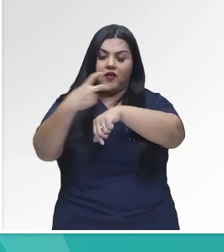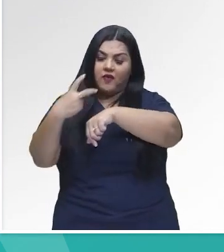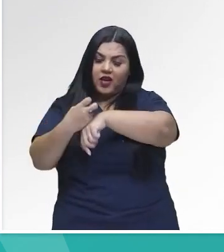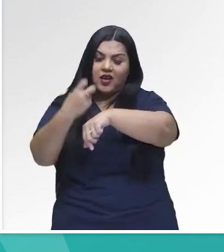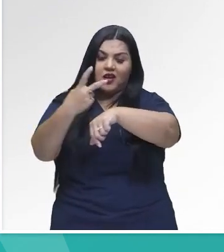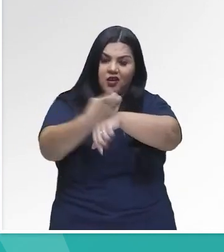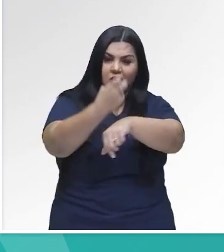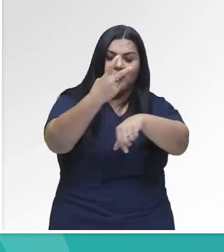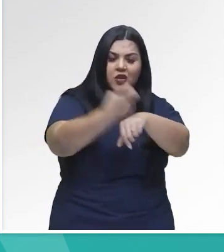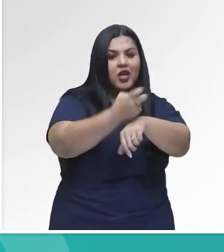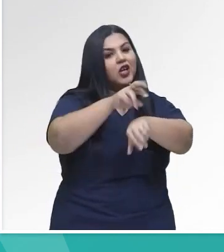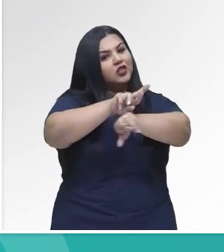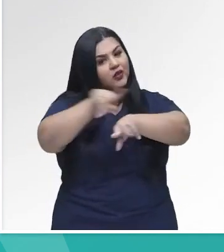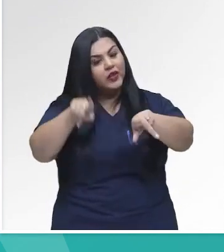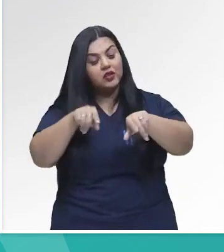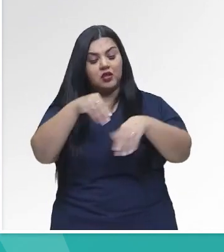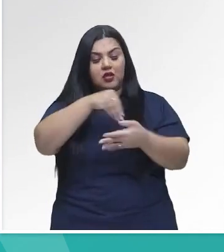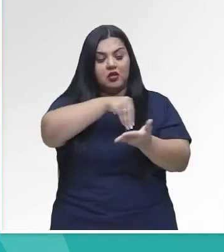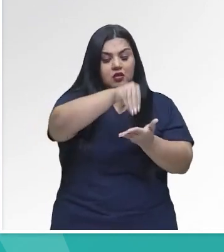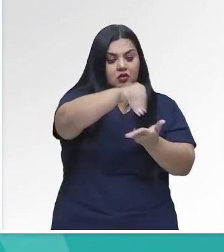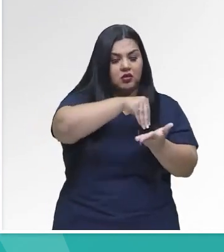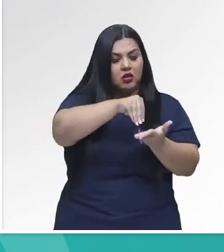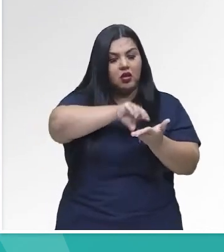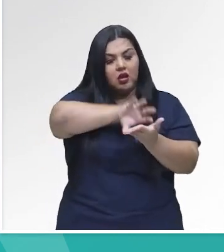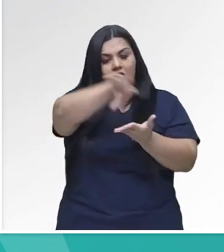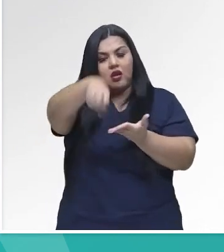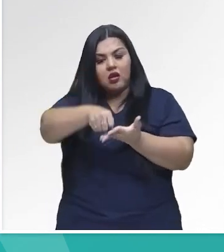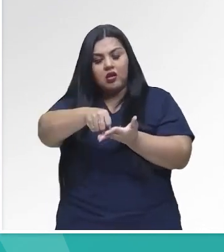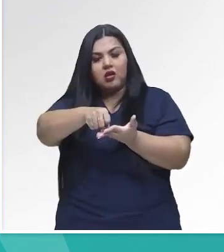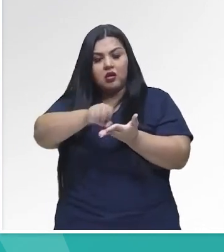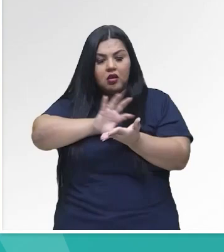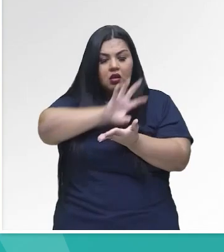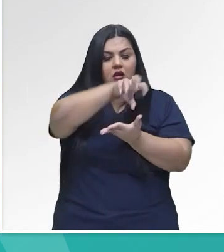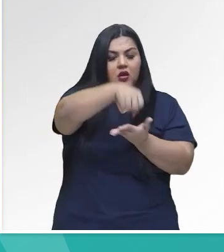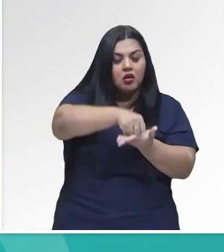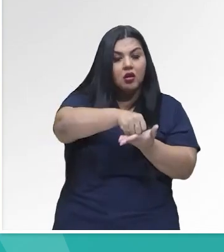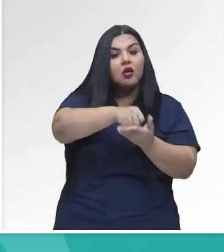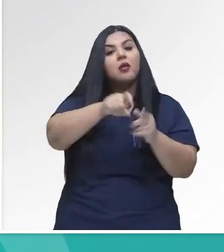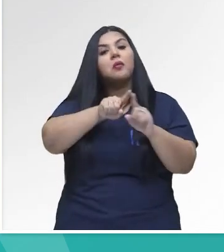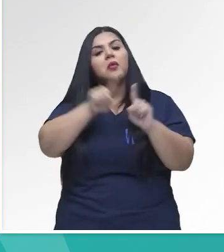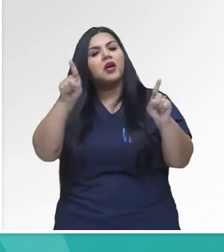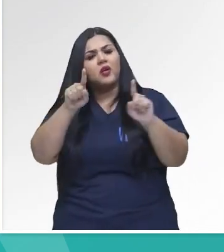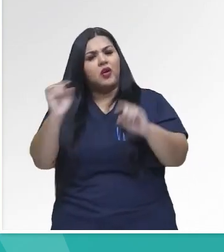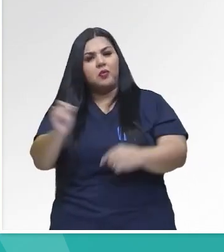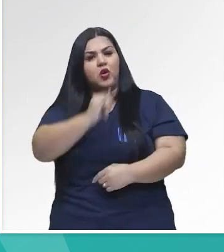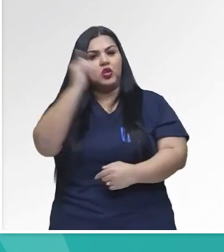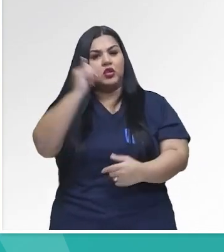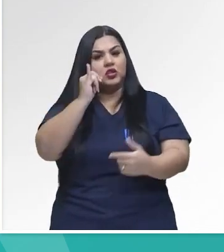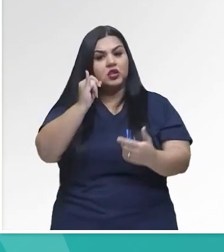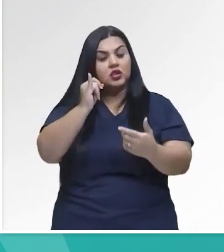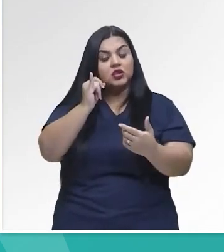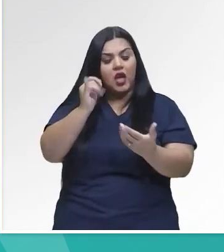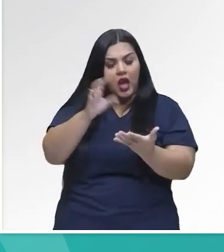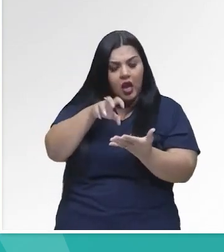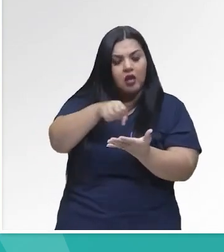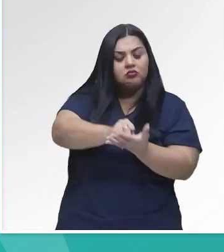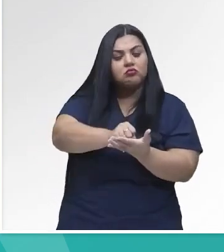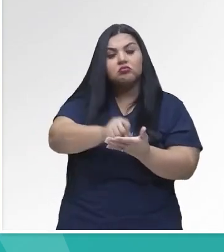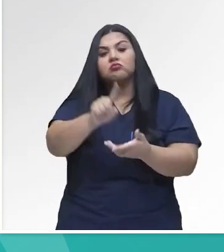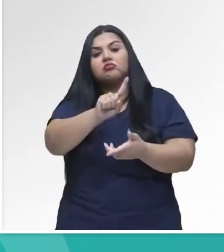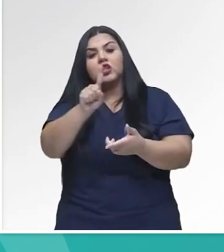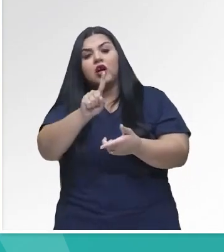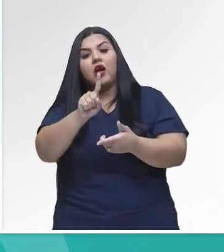peças, né? No xadrez não, é captura, você vai capturando. Mas o importante não é você capturar as peças, o importante é